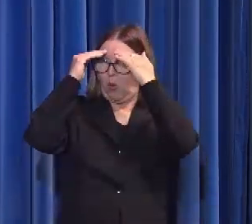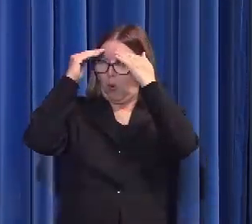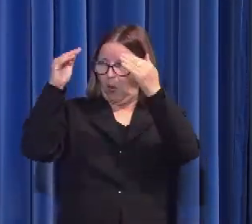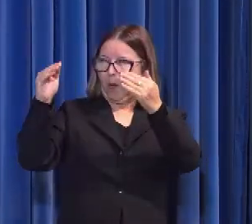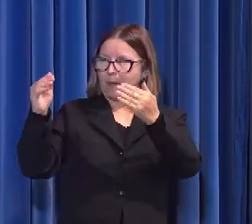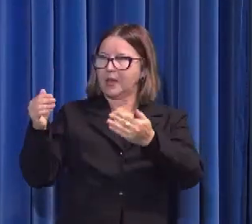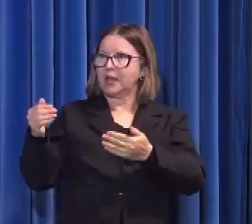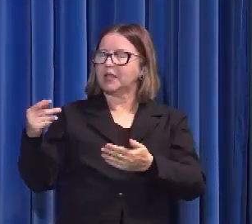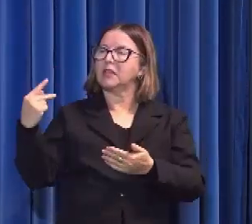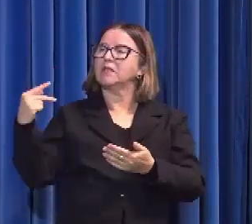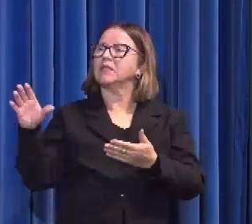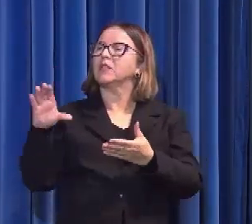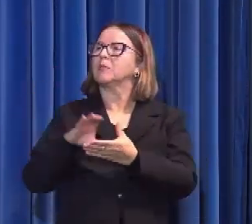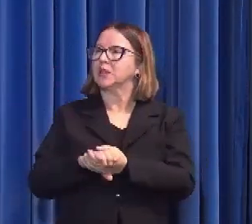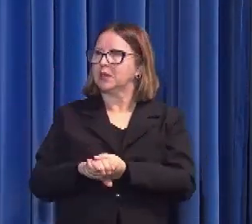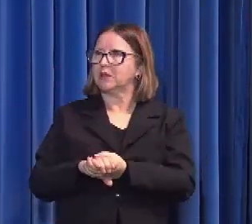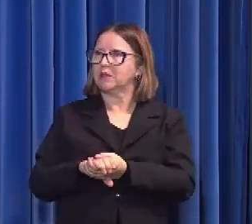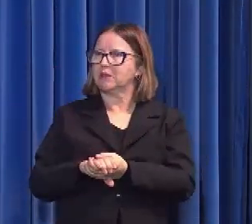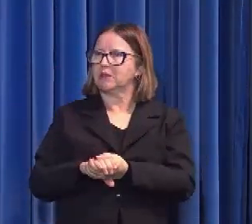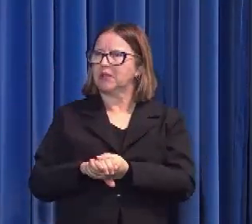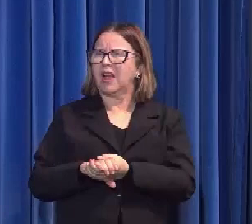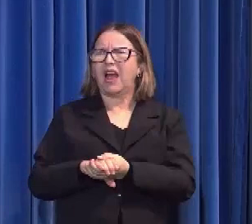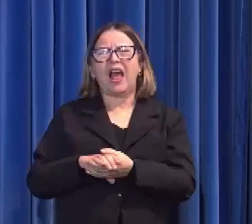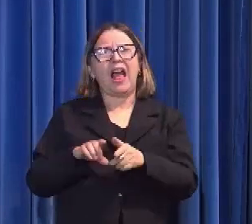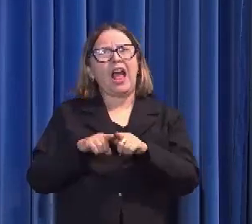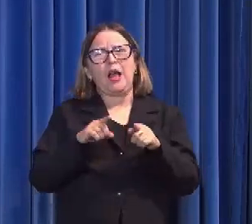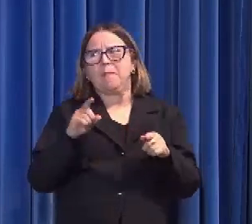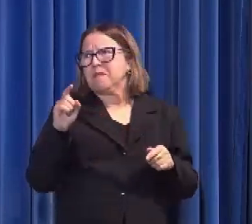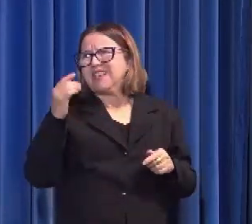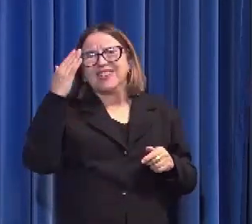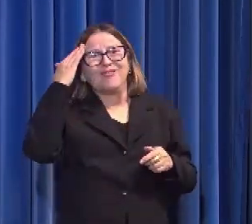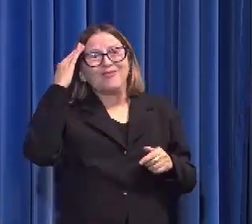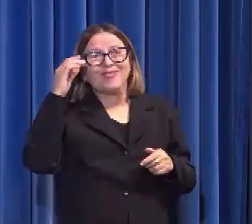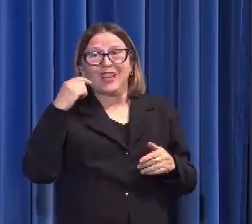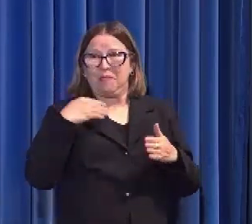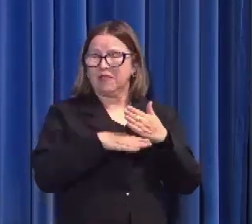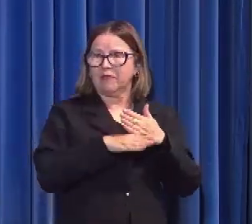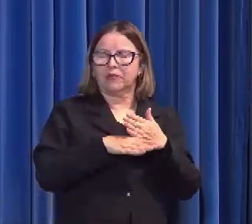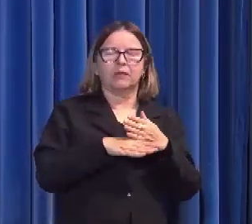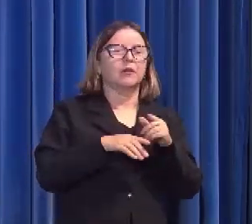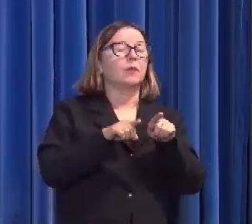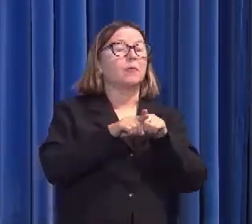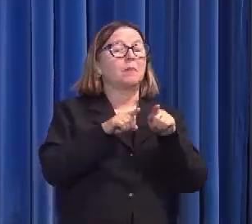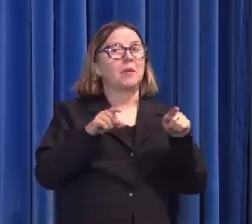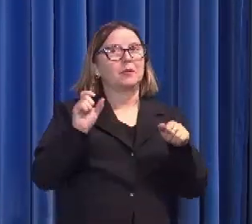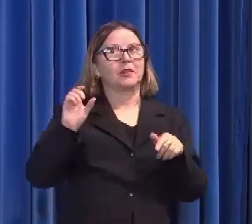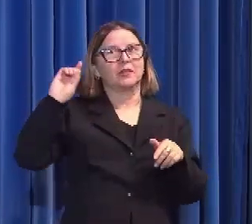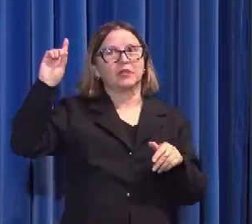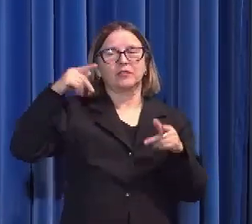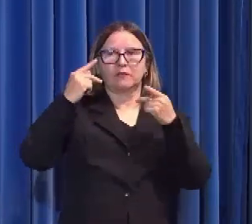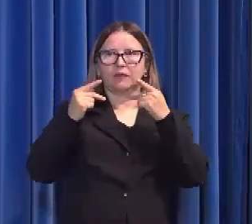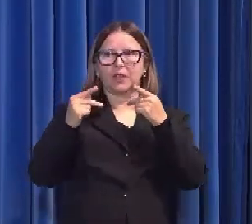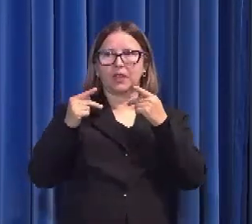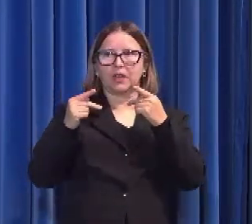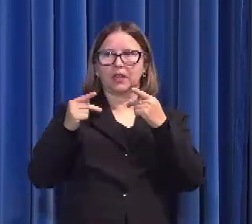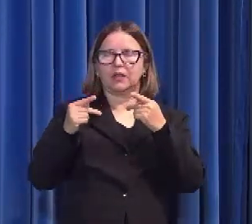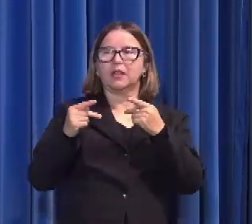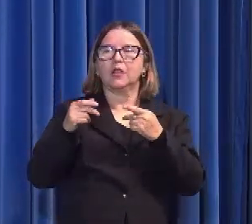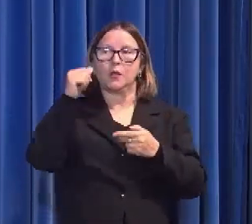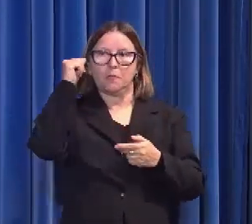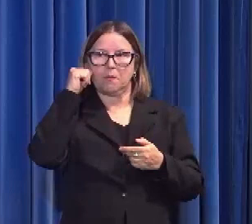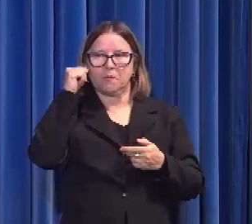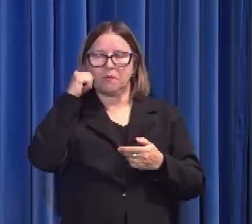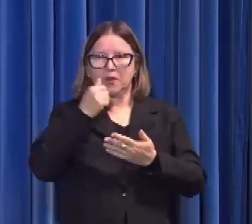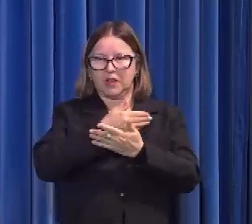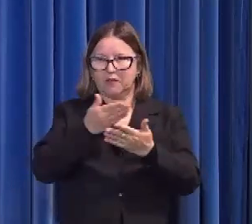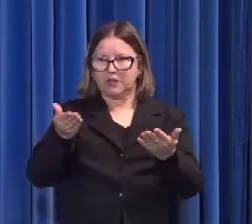vós mulheres sede submissas aos vossos próprios maridos para que se alguns deles não obedecem a